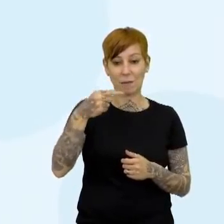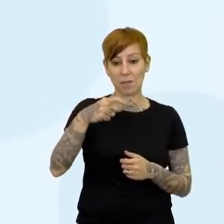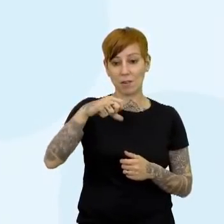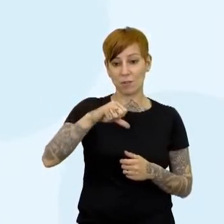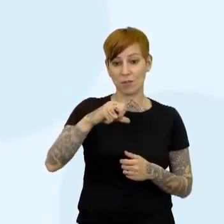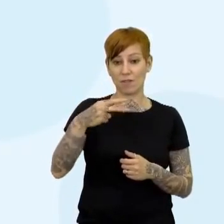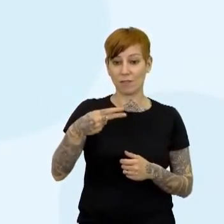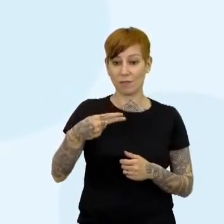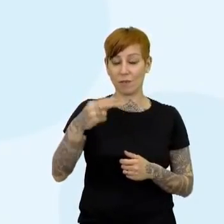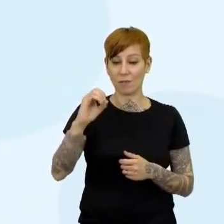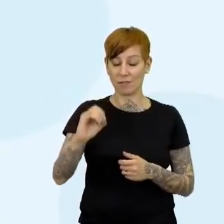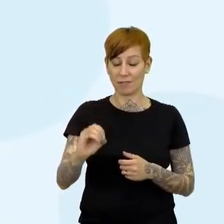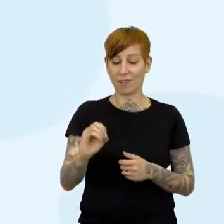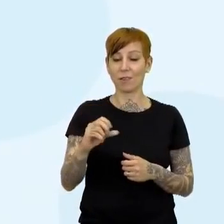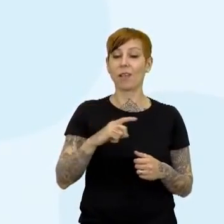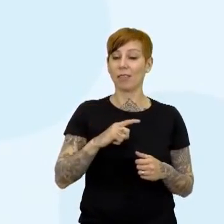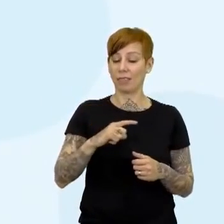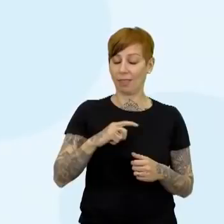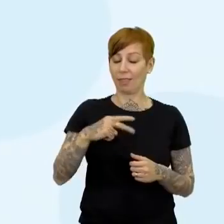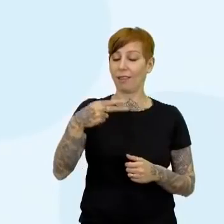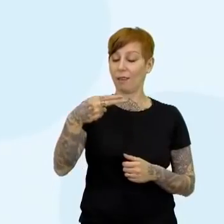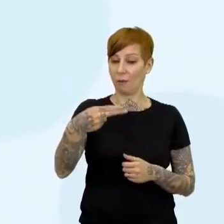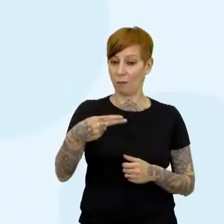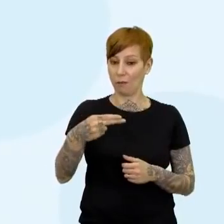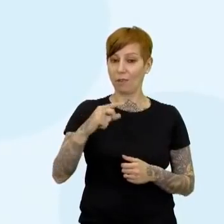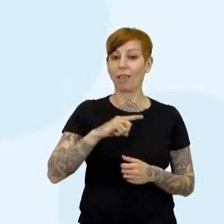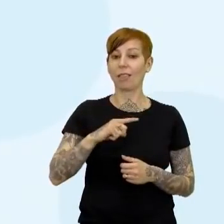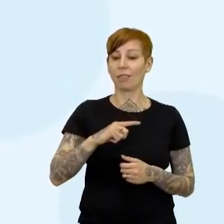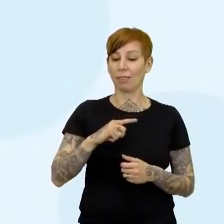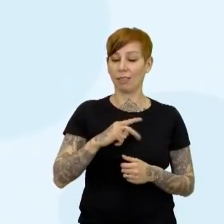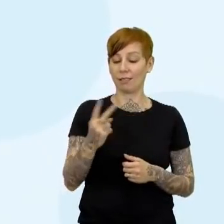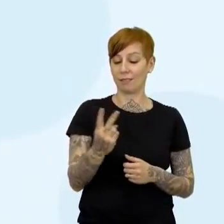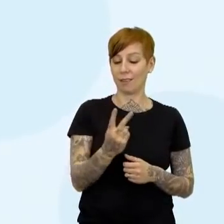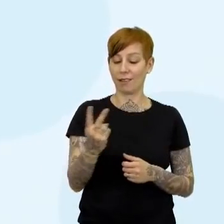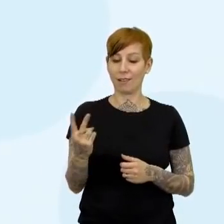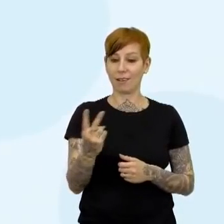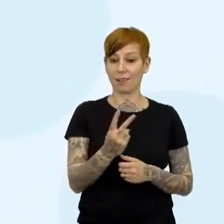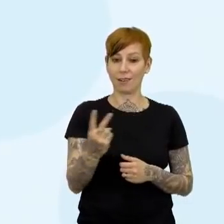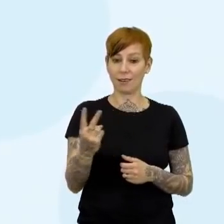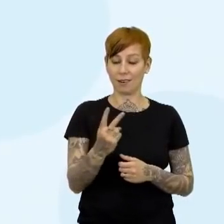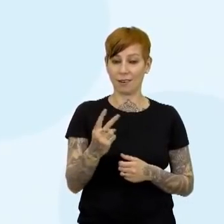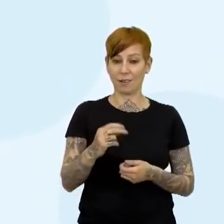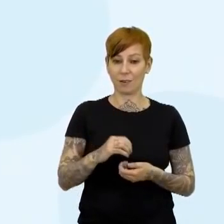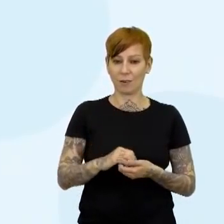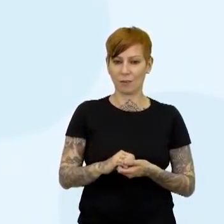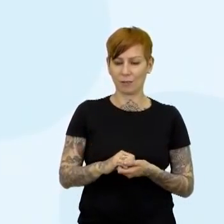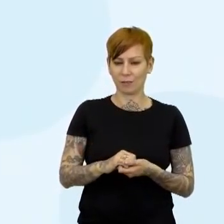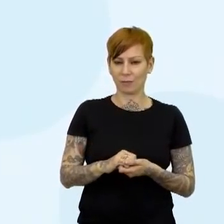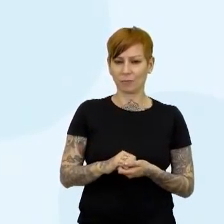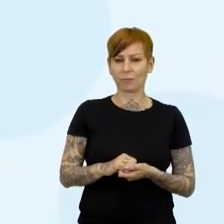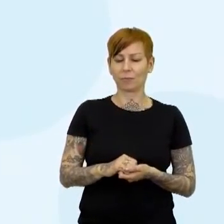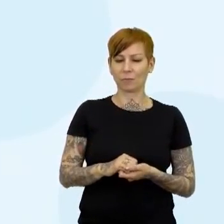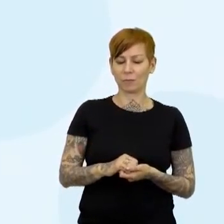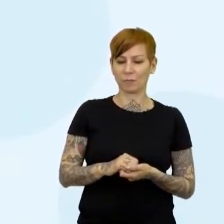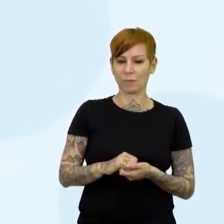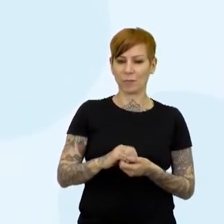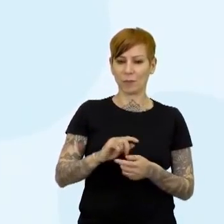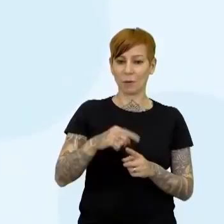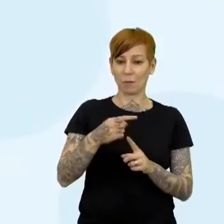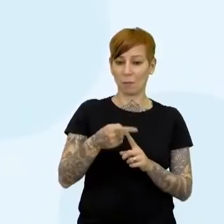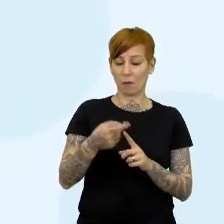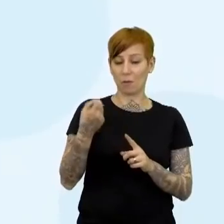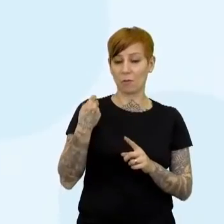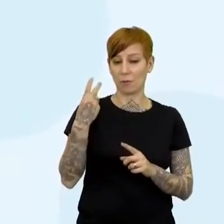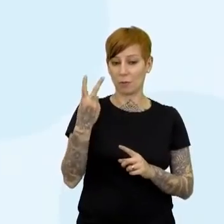0 veja tem uma igualdade tem um binômio aqui né cuja o maior expoente é dois e